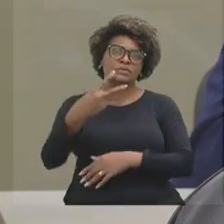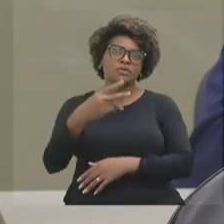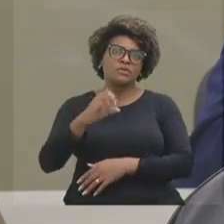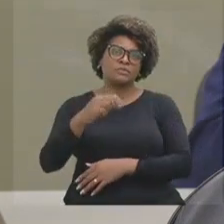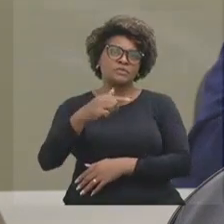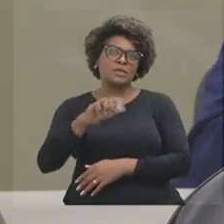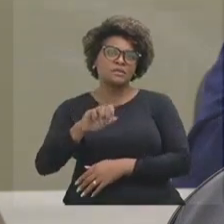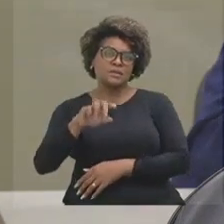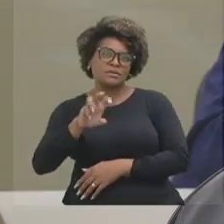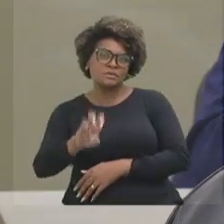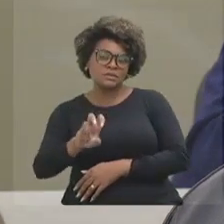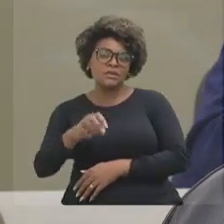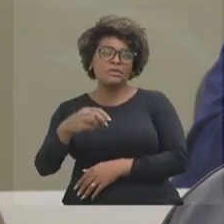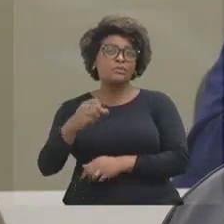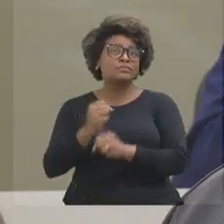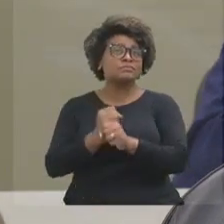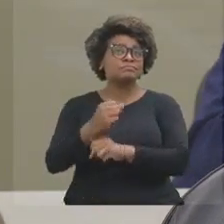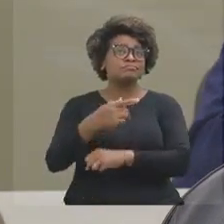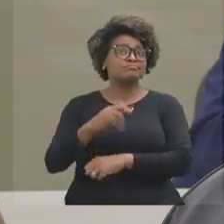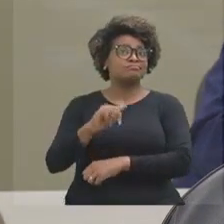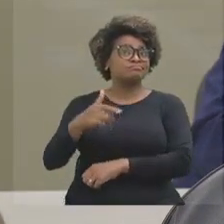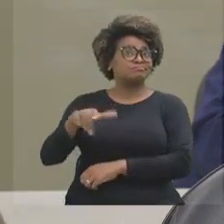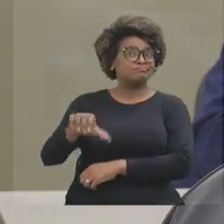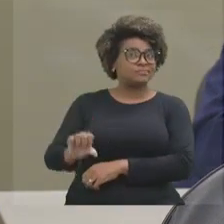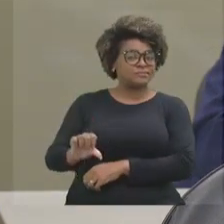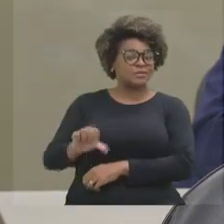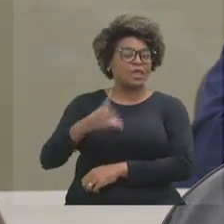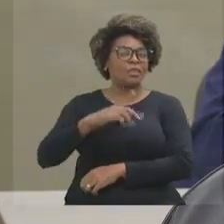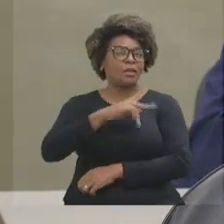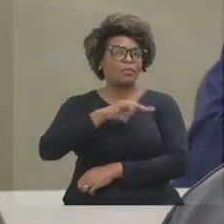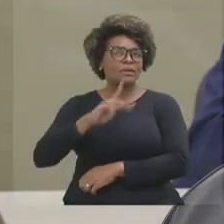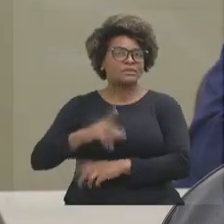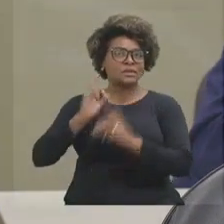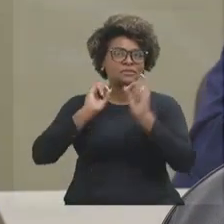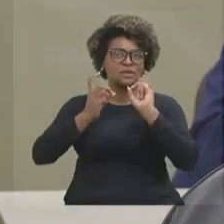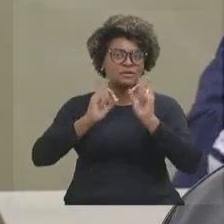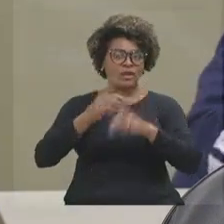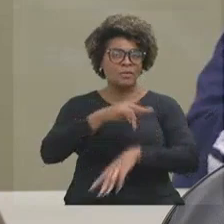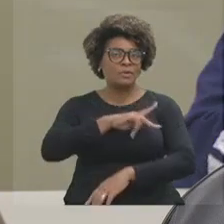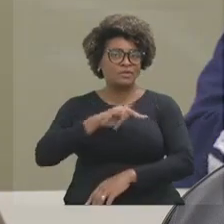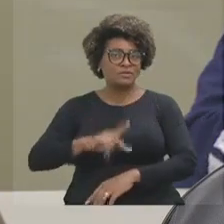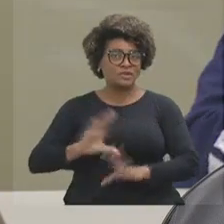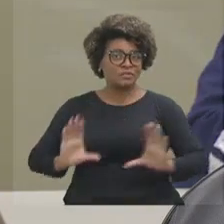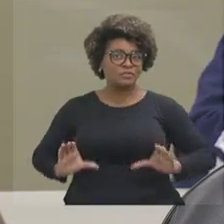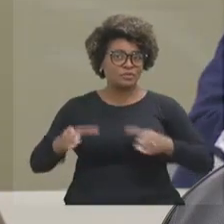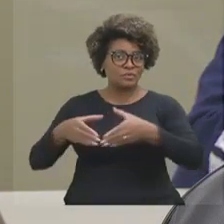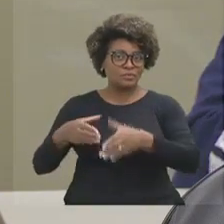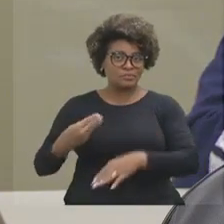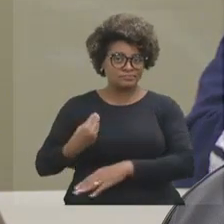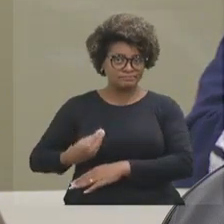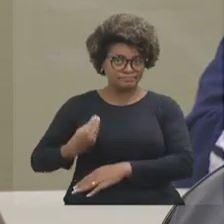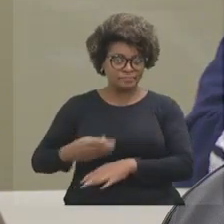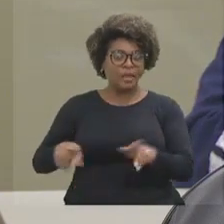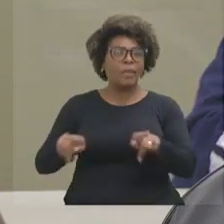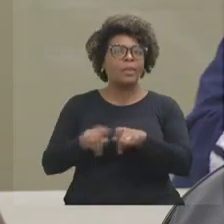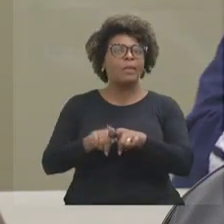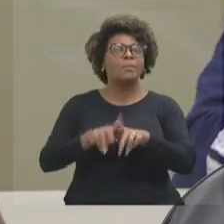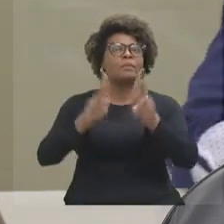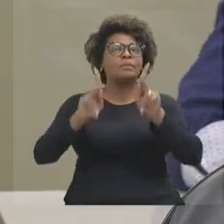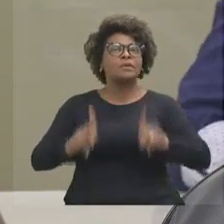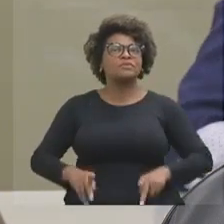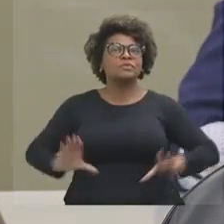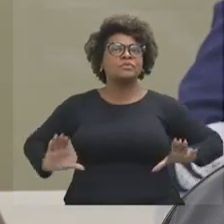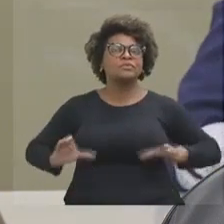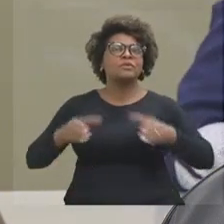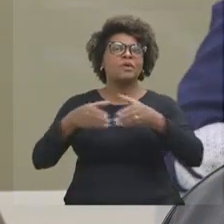2705/2019 na seguinte ordem presidente da reunião Presidente das condições participantes membros das condições participantes líderes